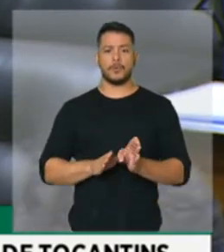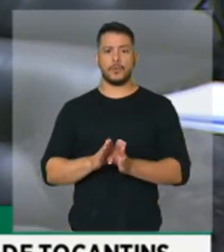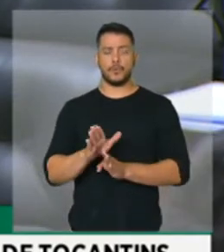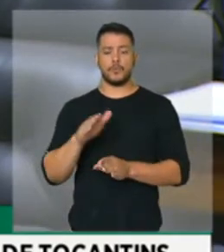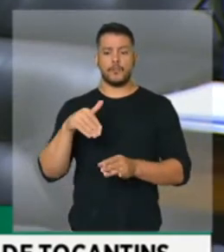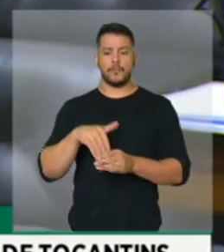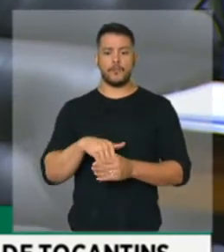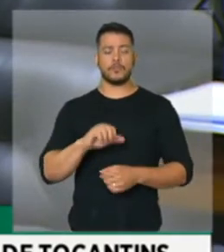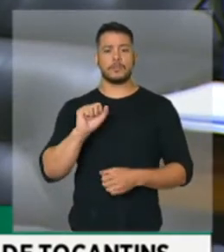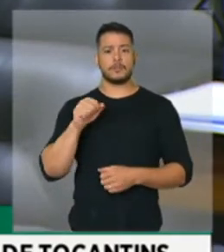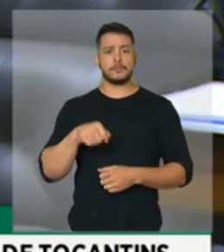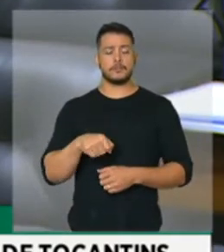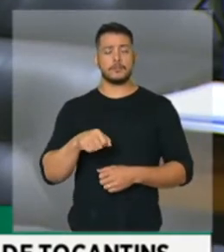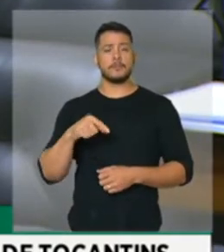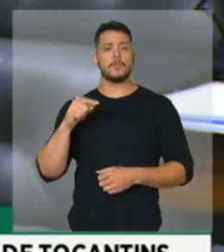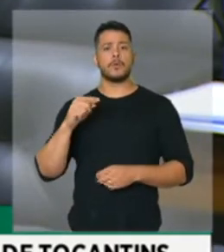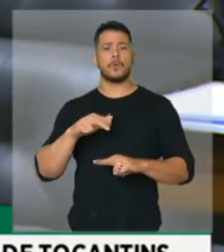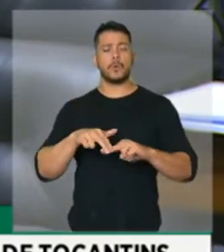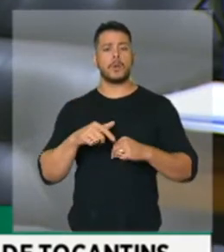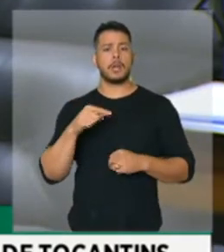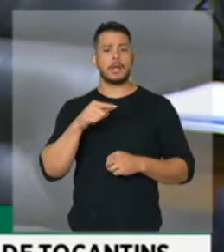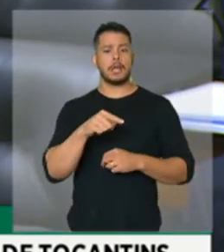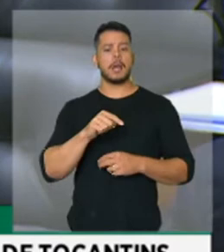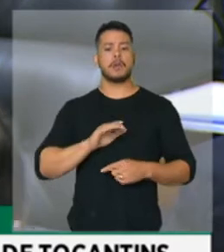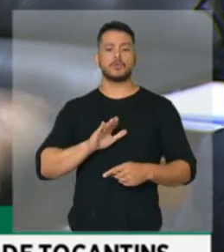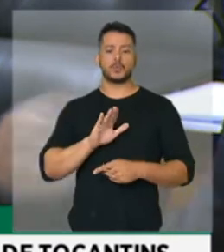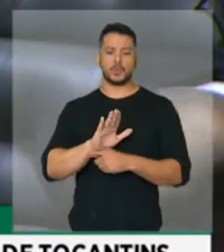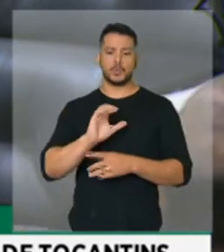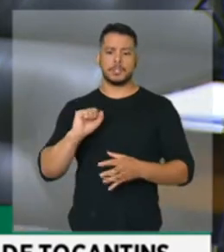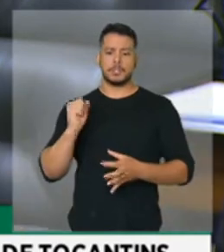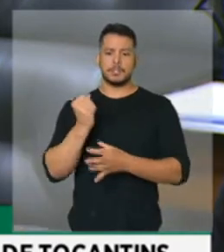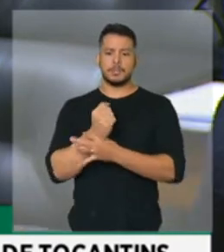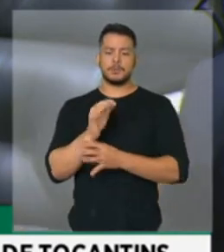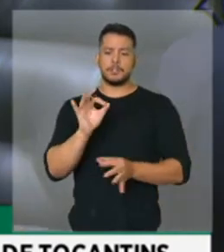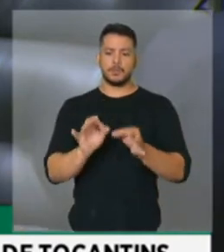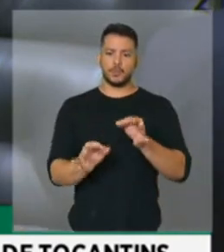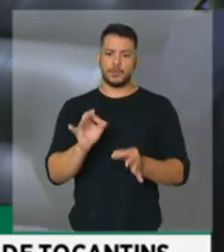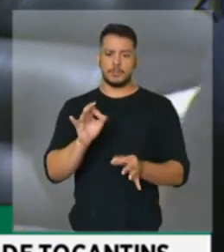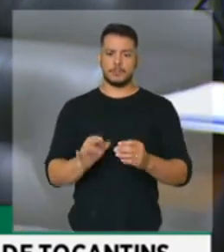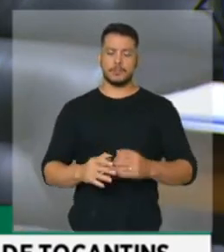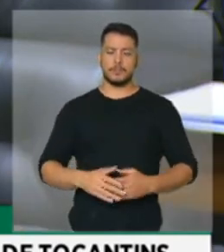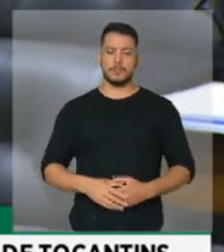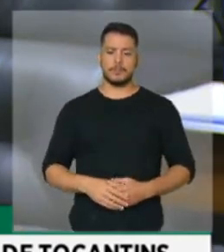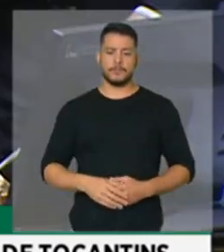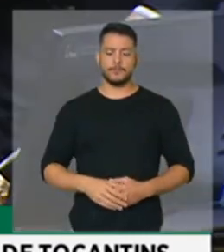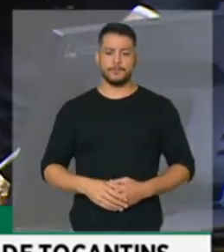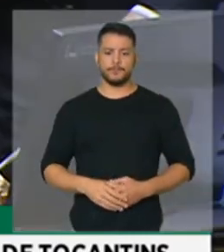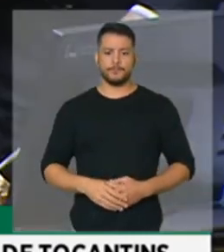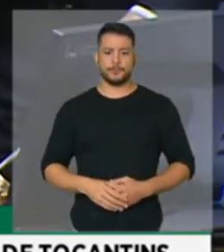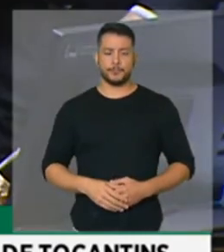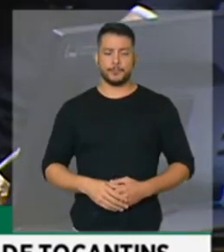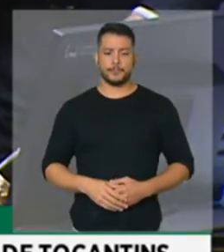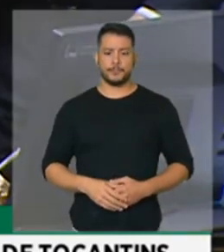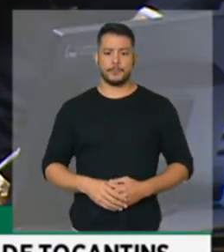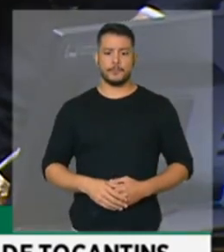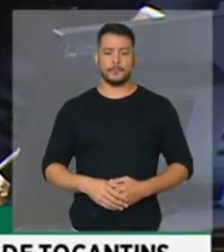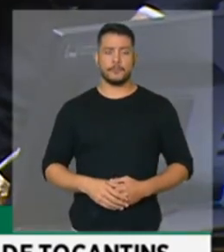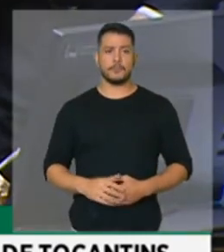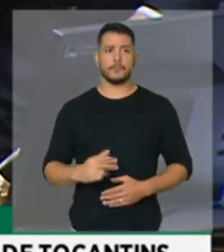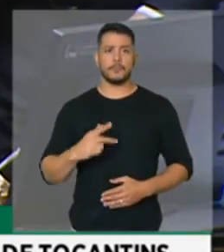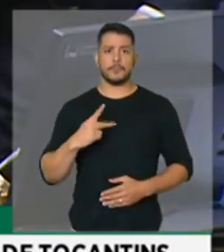sim, porque esta PEC vai trazer segurança jurídica. Como orienta o